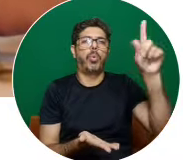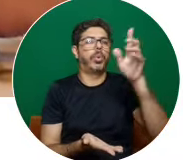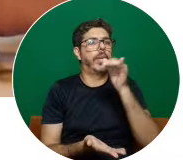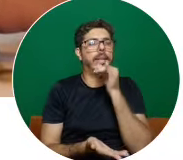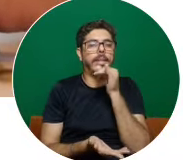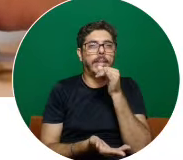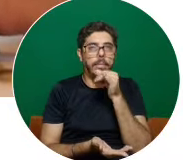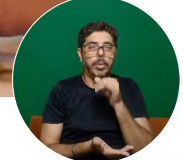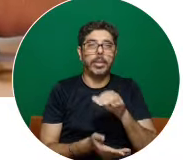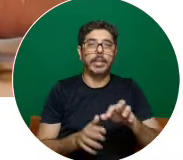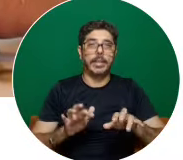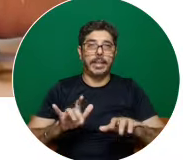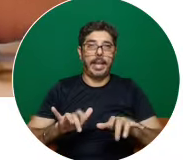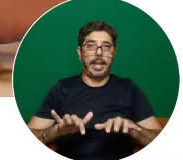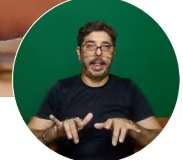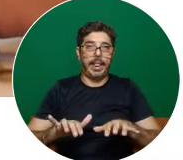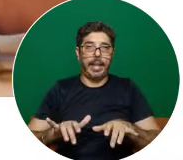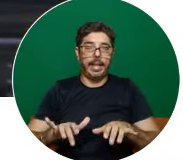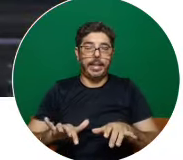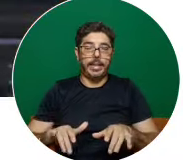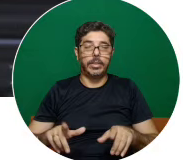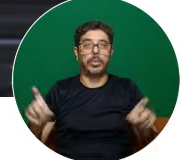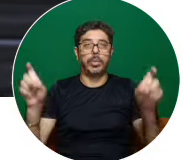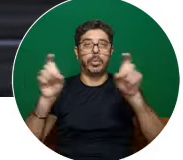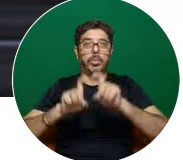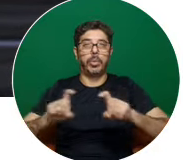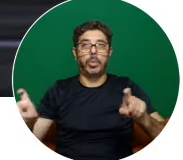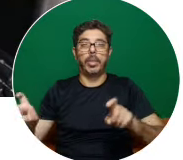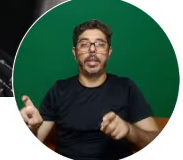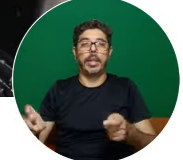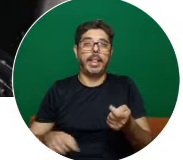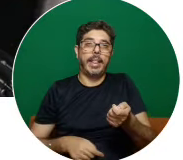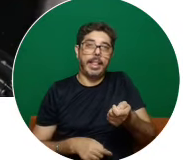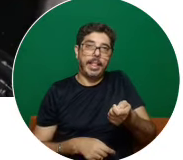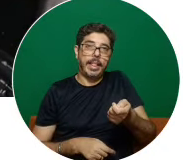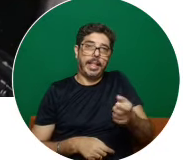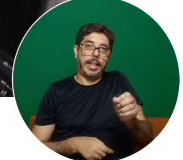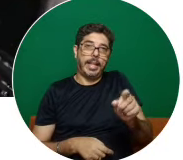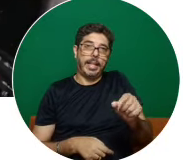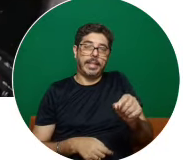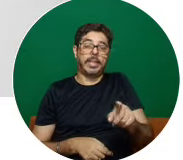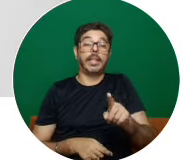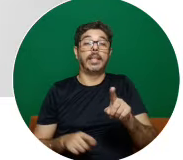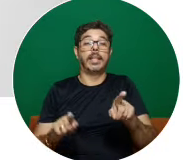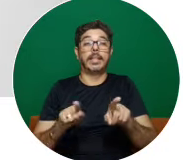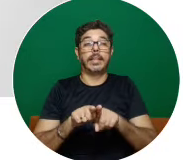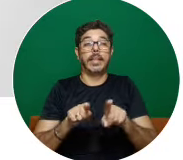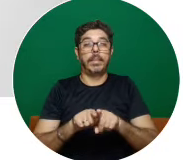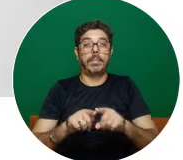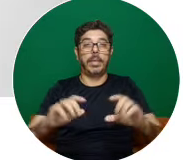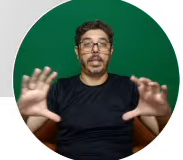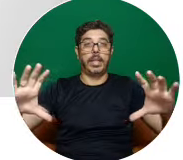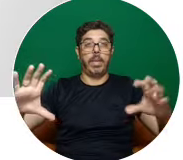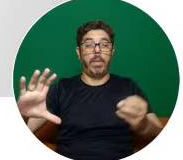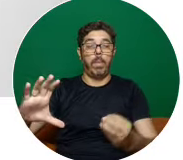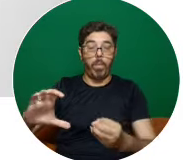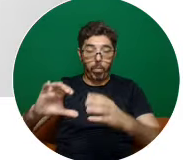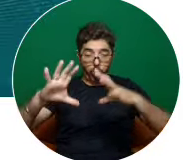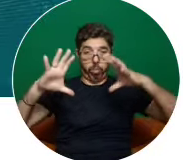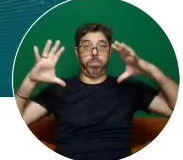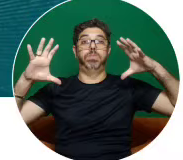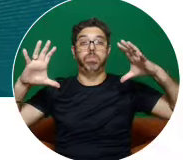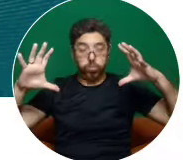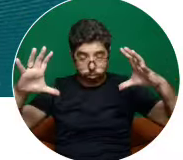dispositivos, como por exemplo teclas de computador, lasers pulsados, sensores de airbag e receptores de rádio e